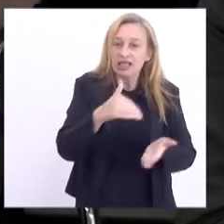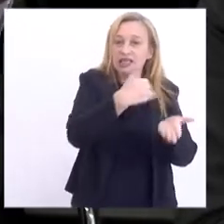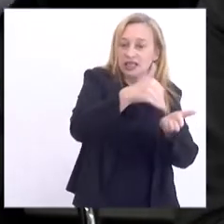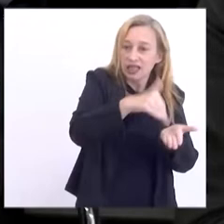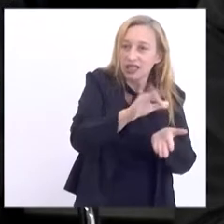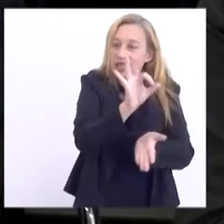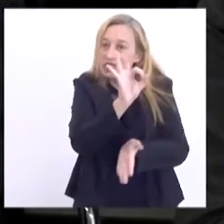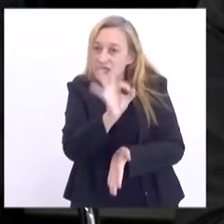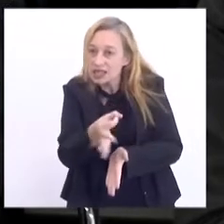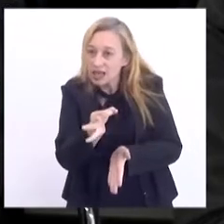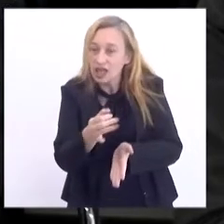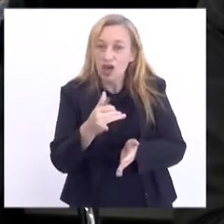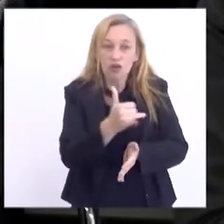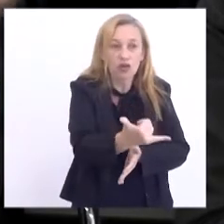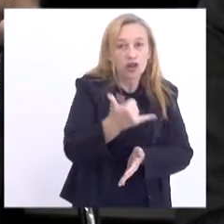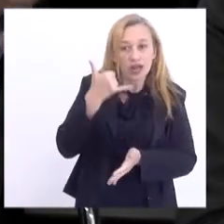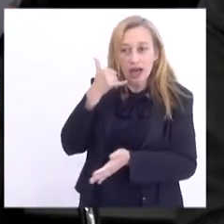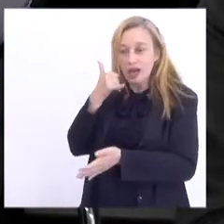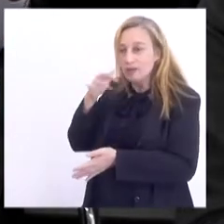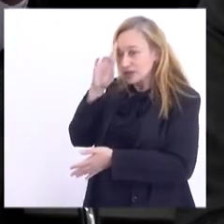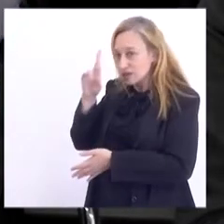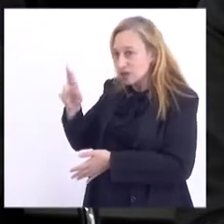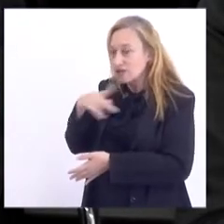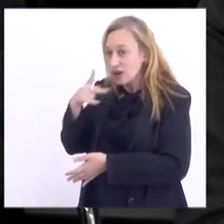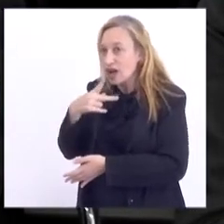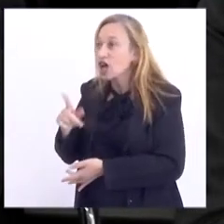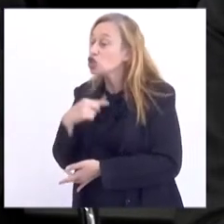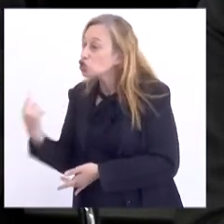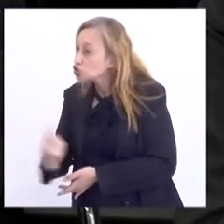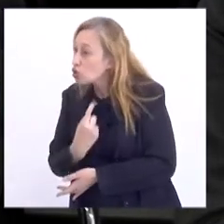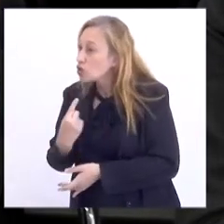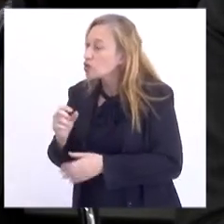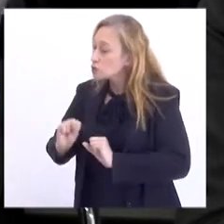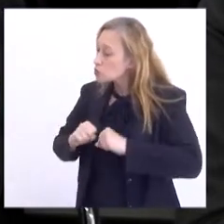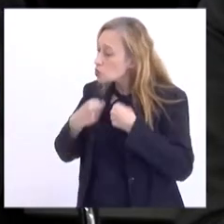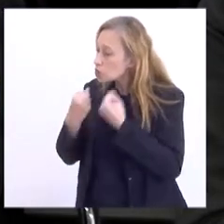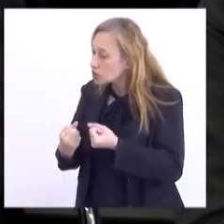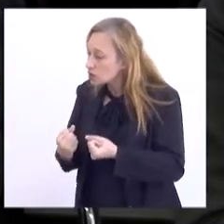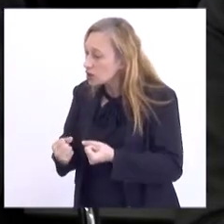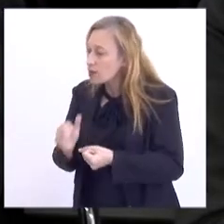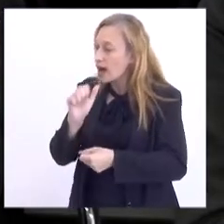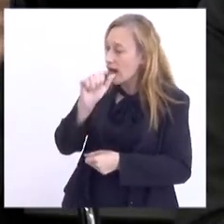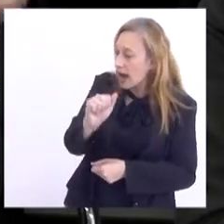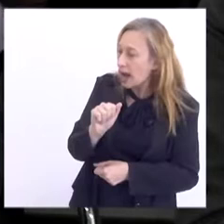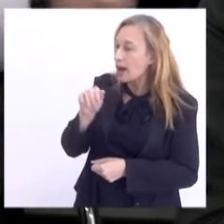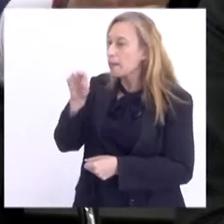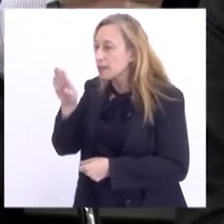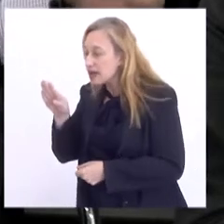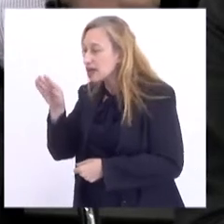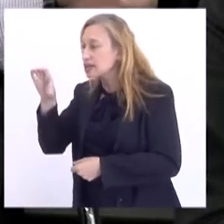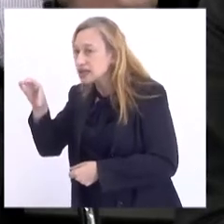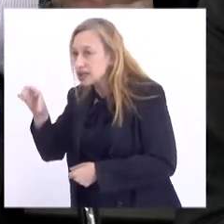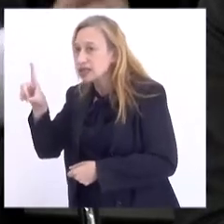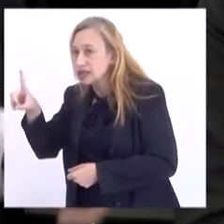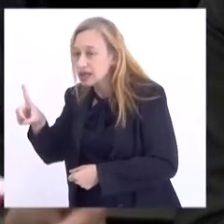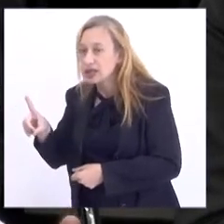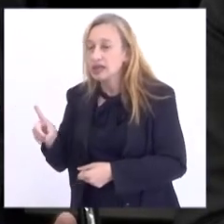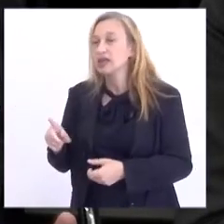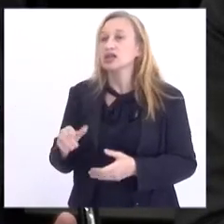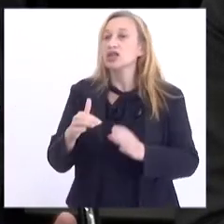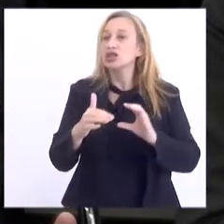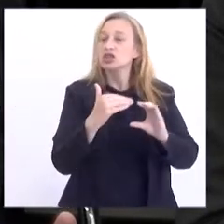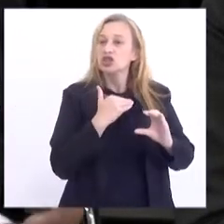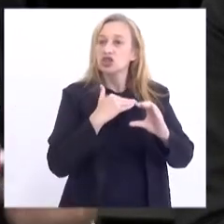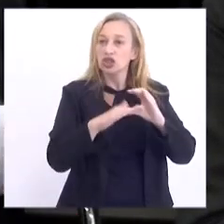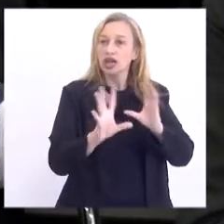especificamente eu vou telefonar para a senhora vou dia seguinte Olha nós empenhamos tanto nós daqui do meu estado e a senhora vai detalhe faça